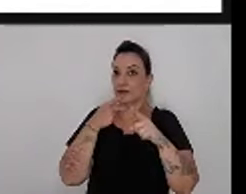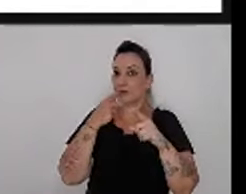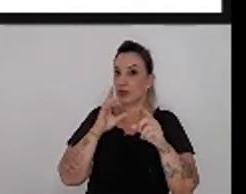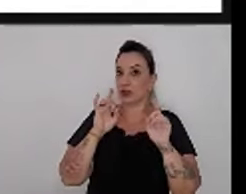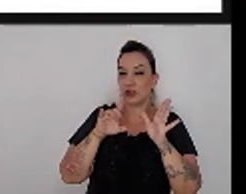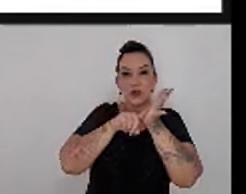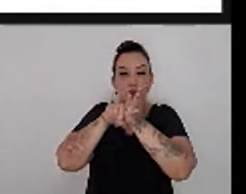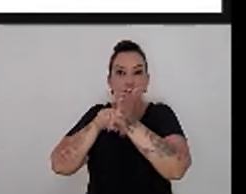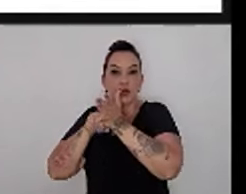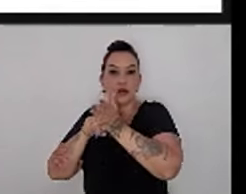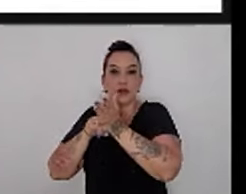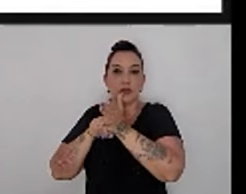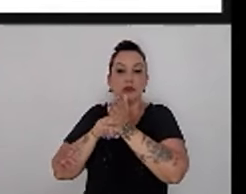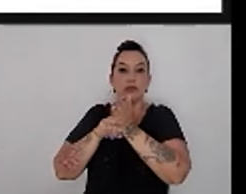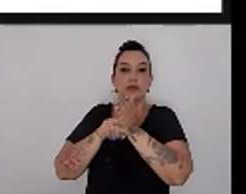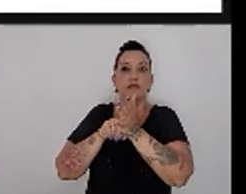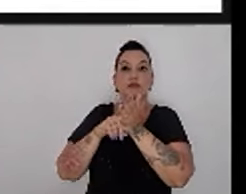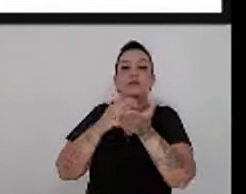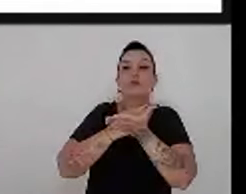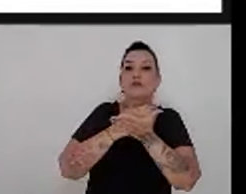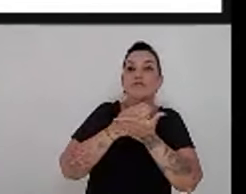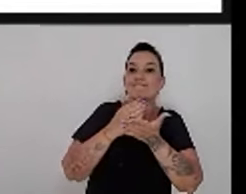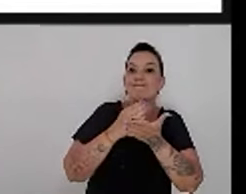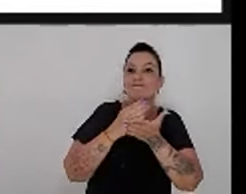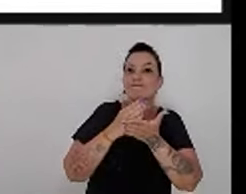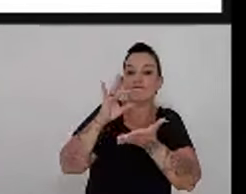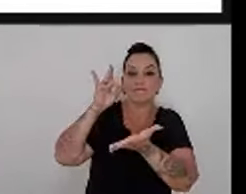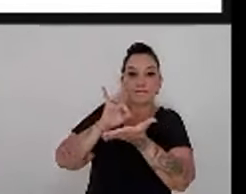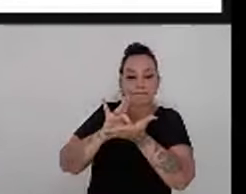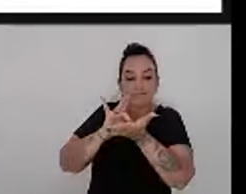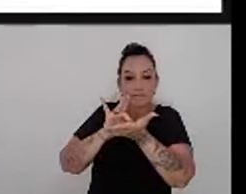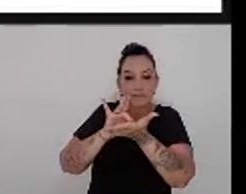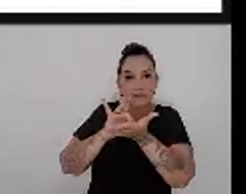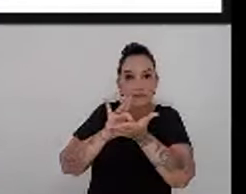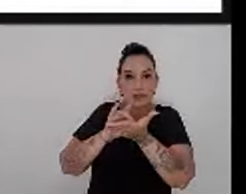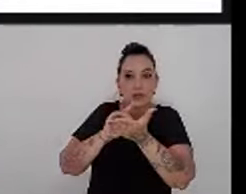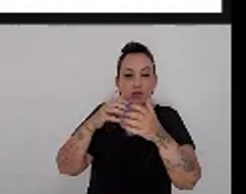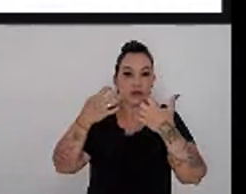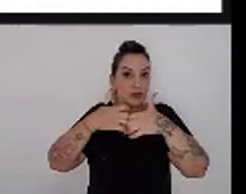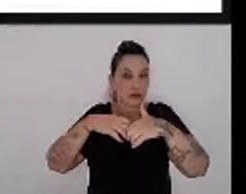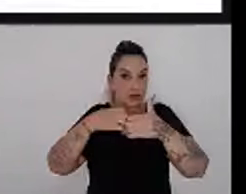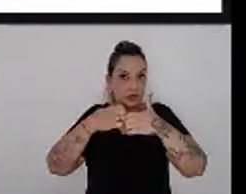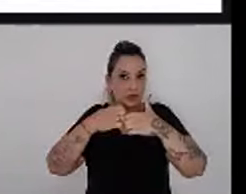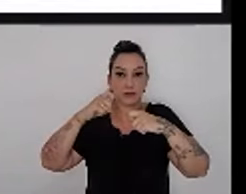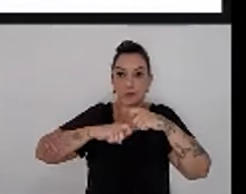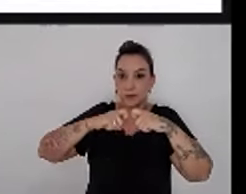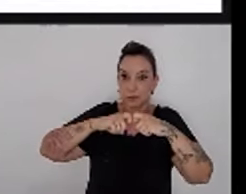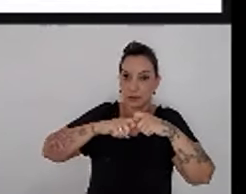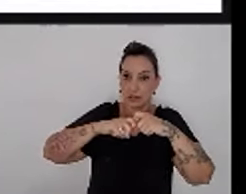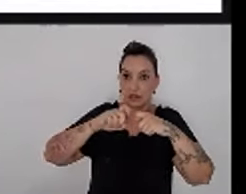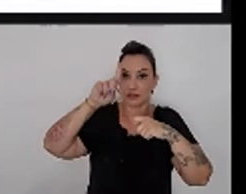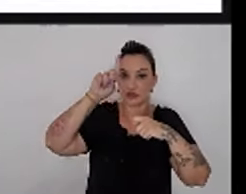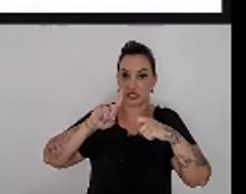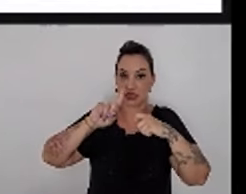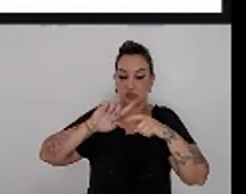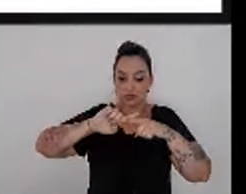vou falar aqui das investigações que pesquisam a partir de uma rica fonte de estudos que articulam sexualidade e